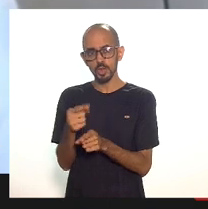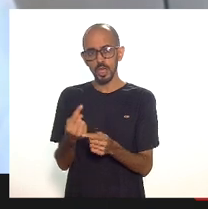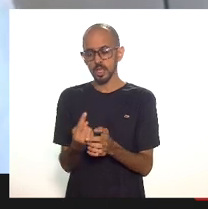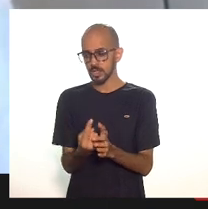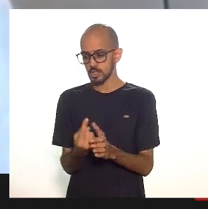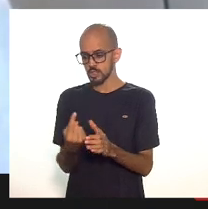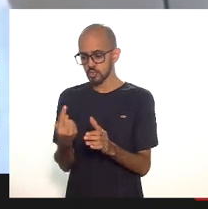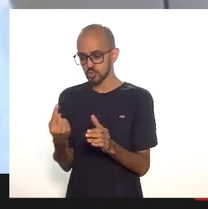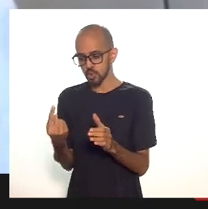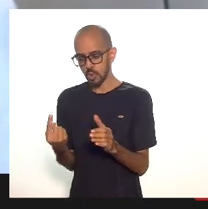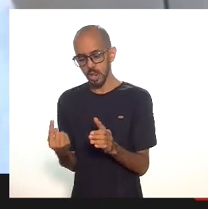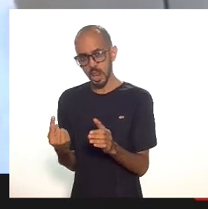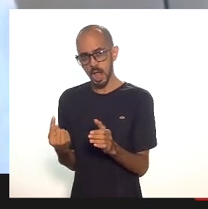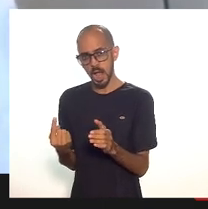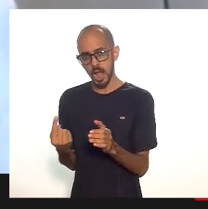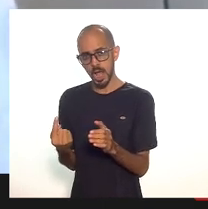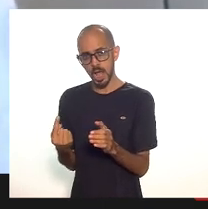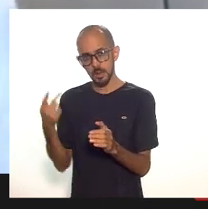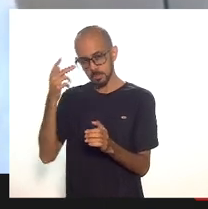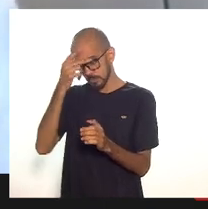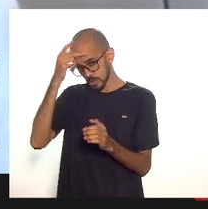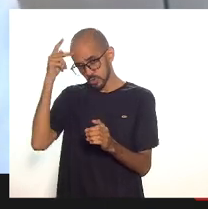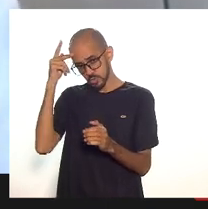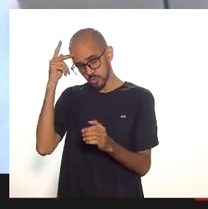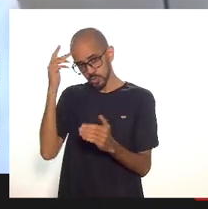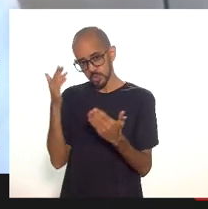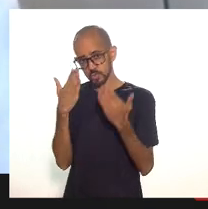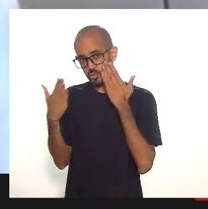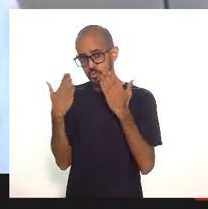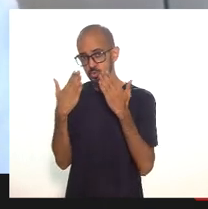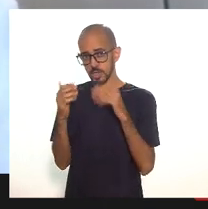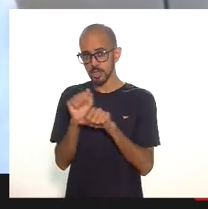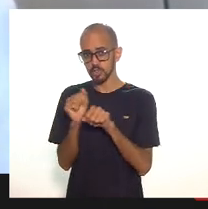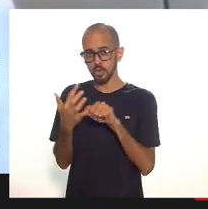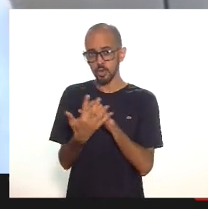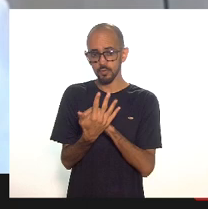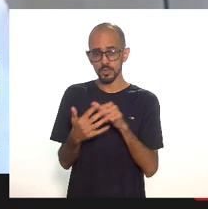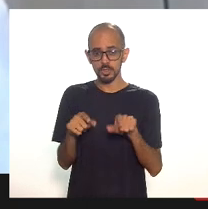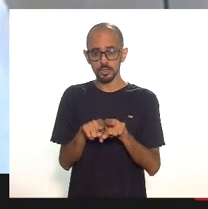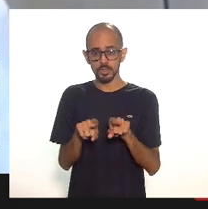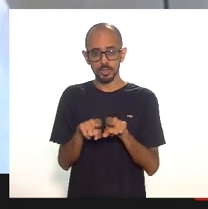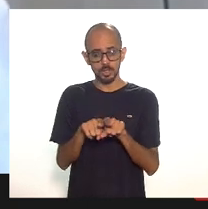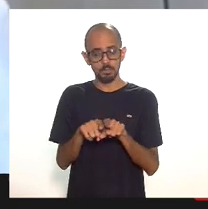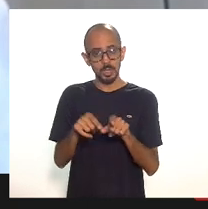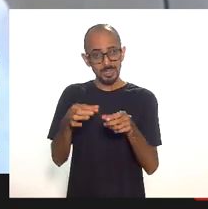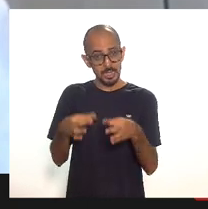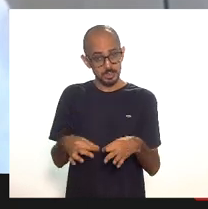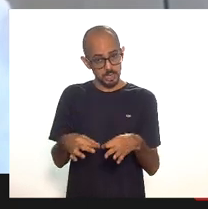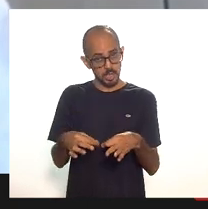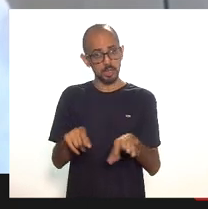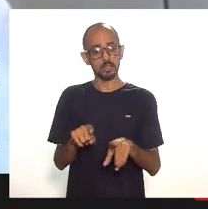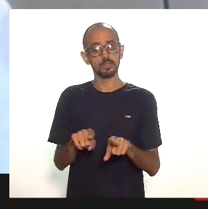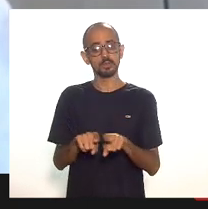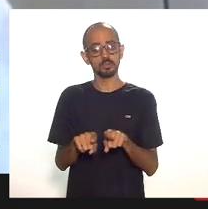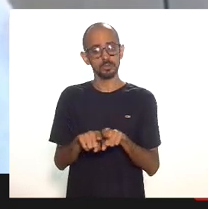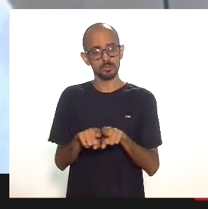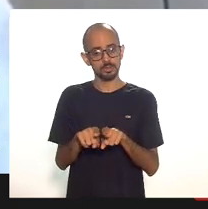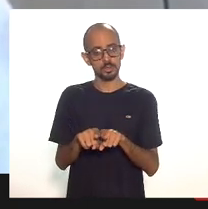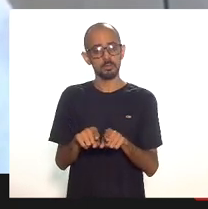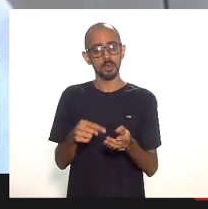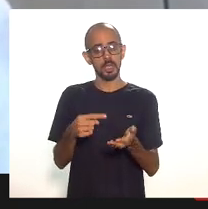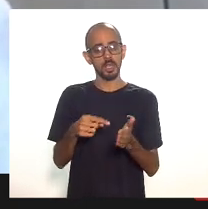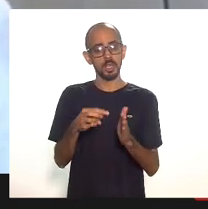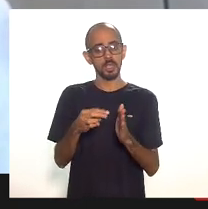isolamento de casos suspeitos e confirmados, a necessidade de medidas restritivas coordenadas em